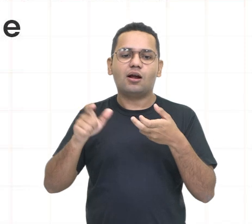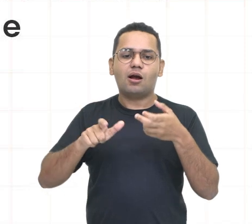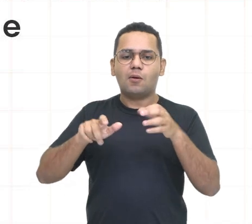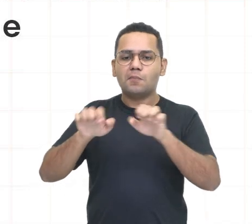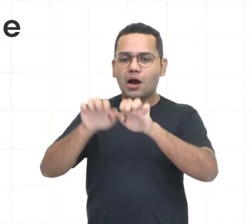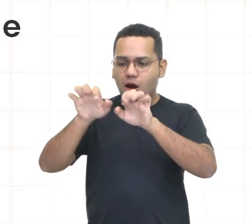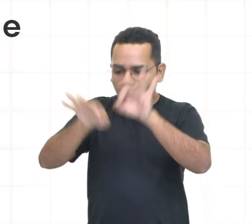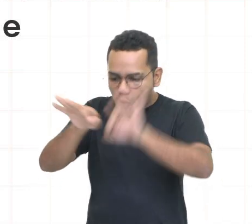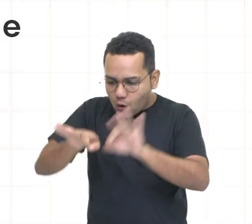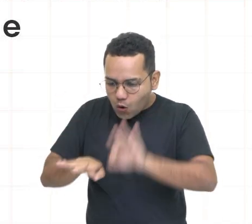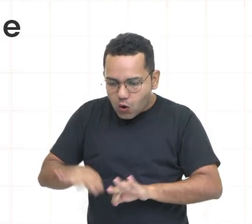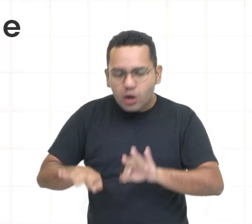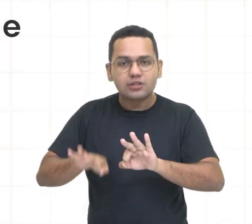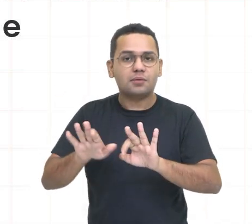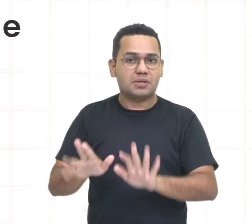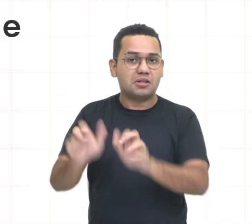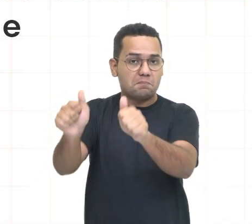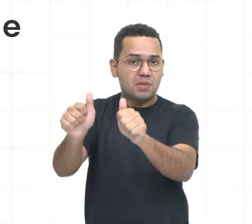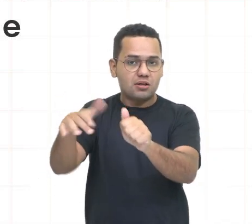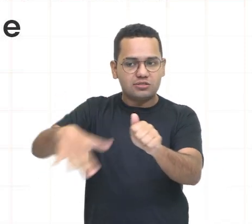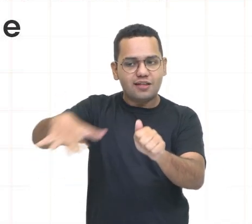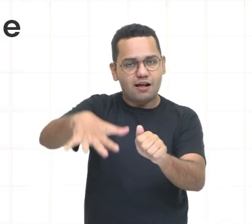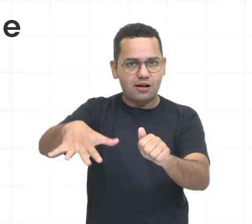estruturais no setor energético.